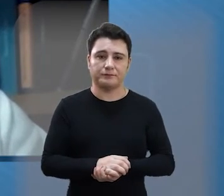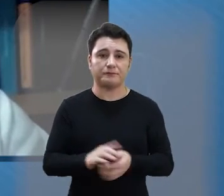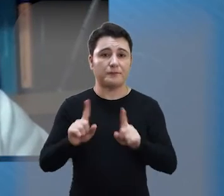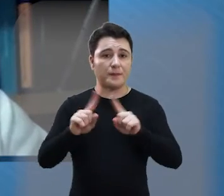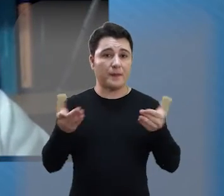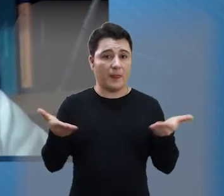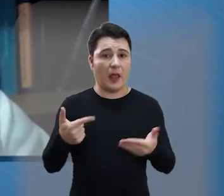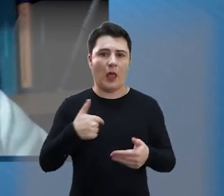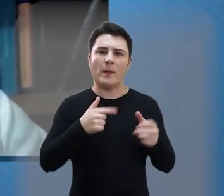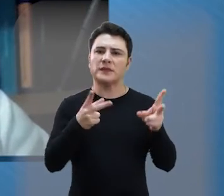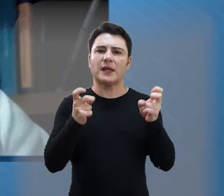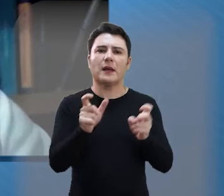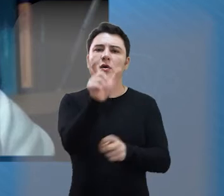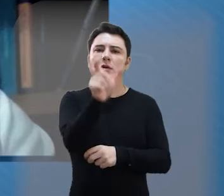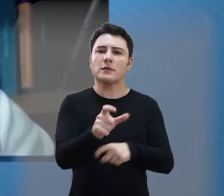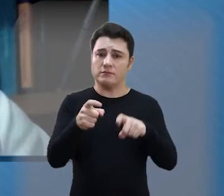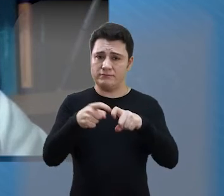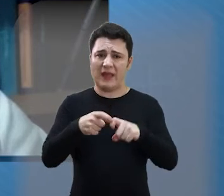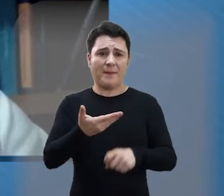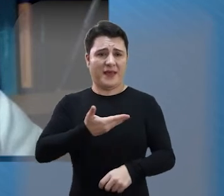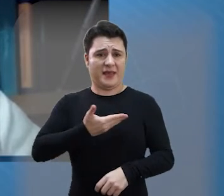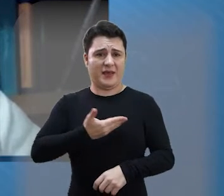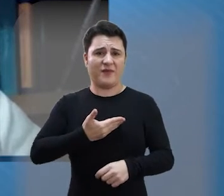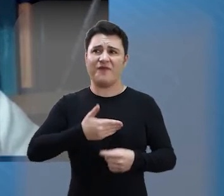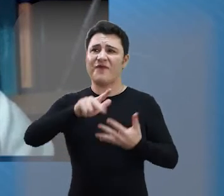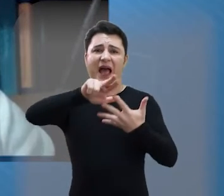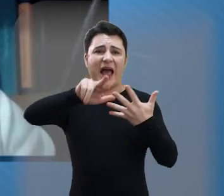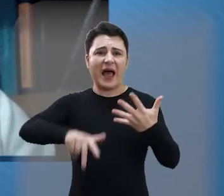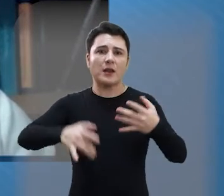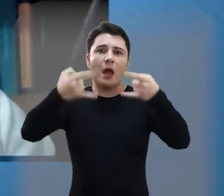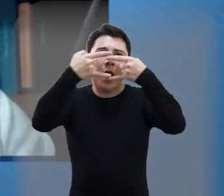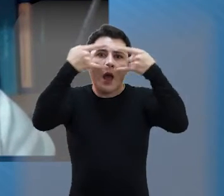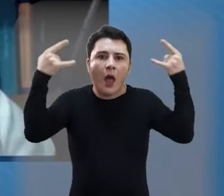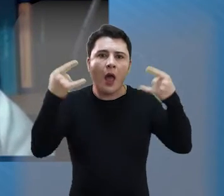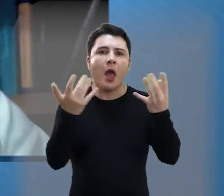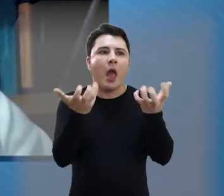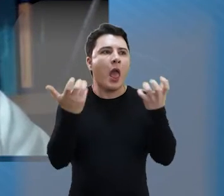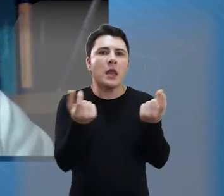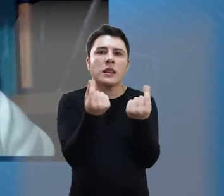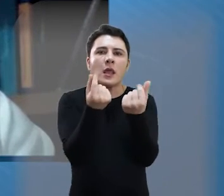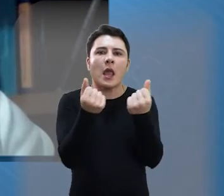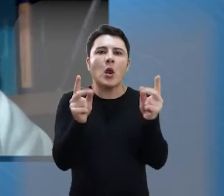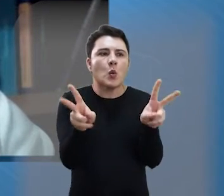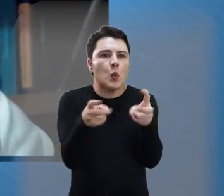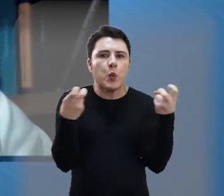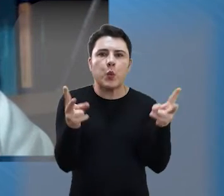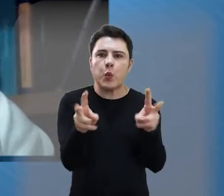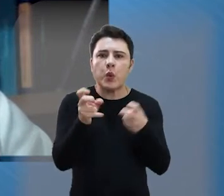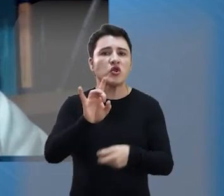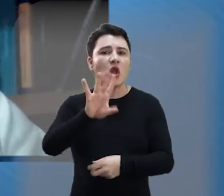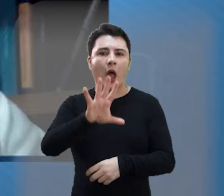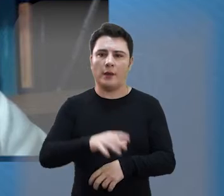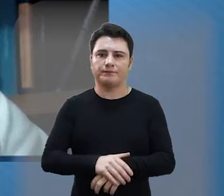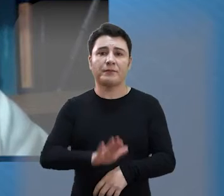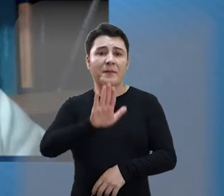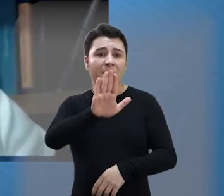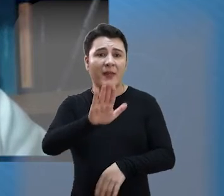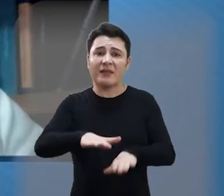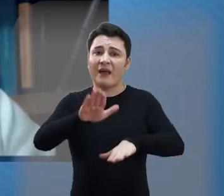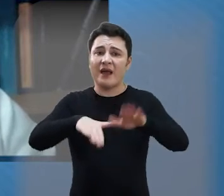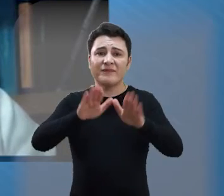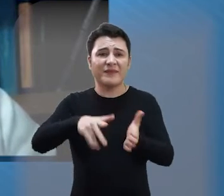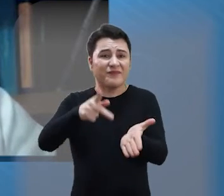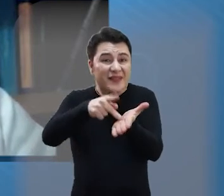lucro. Então, eu estou vendo, infelizmente, muitos colegas na minha área exatamente abusarem disso